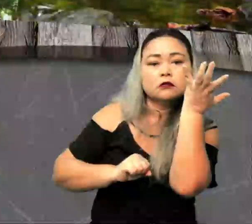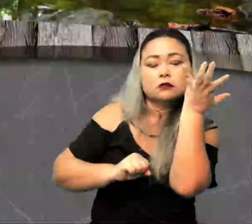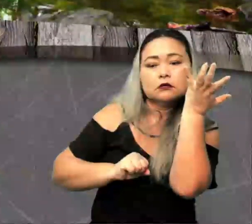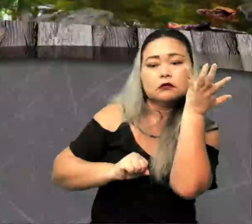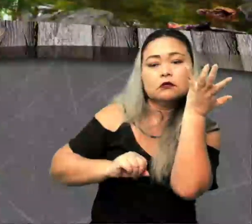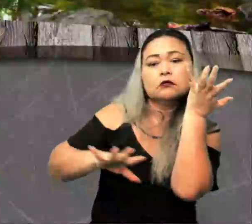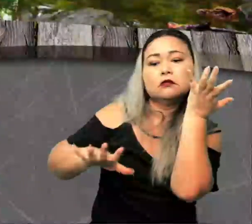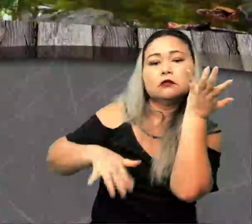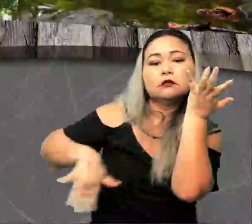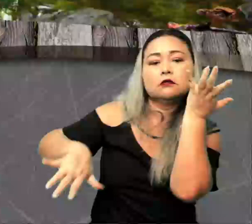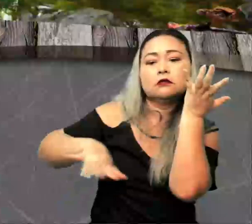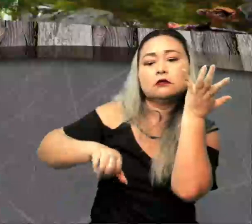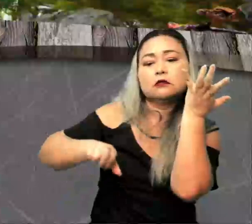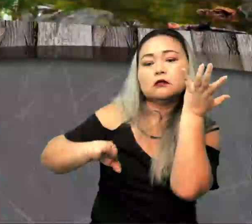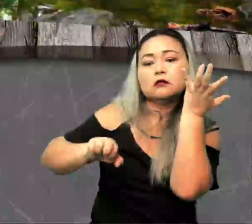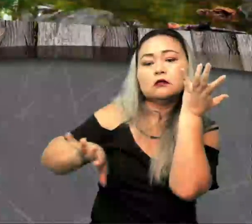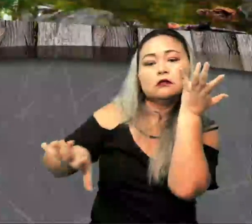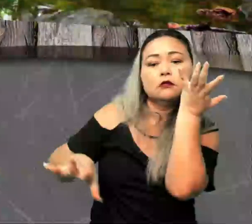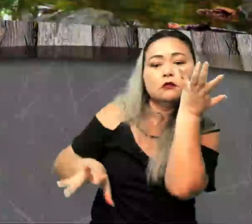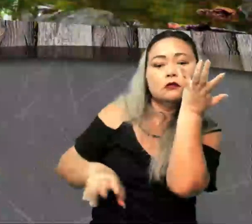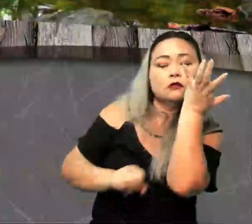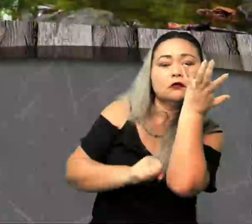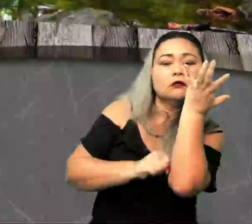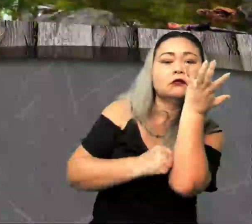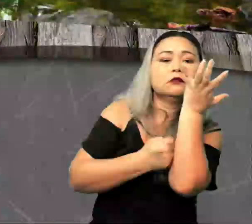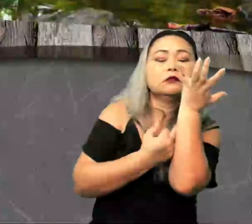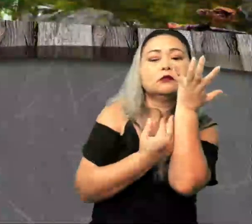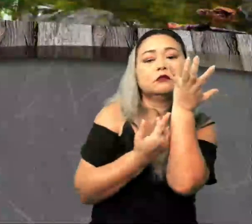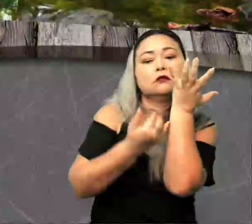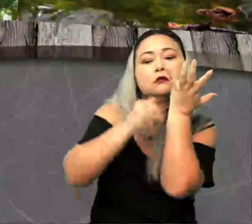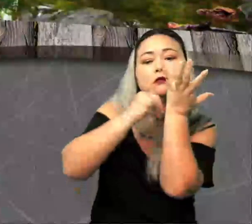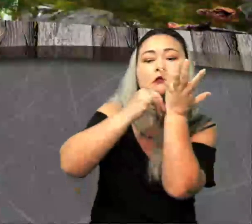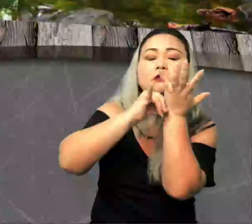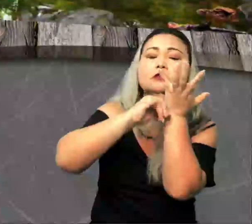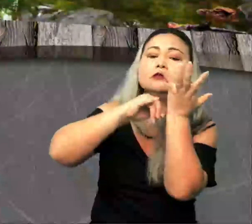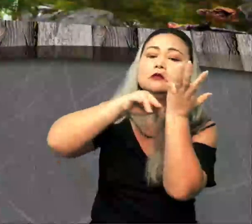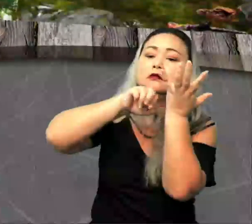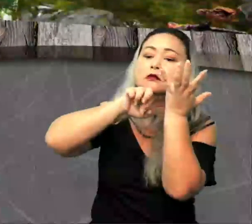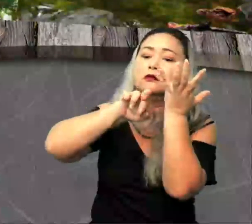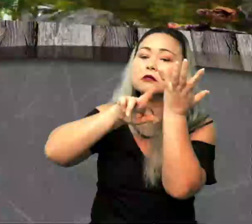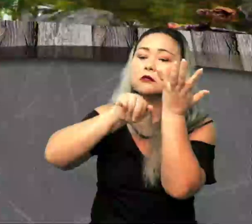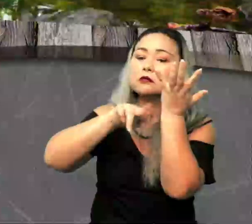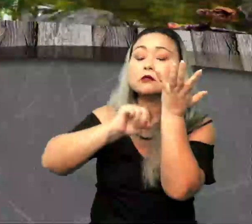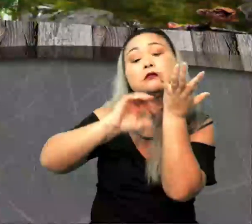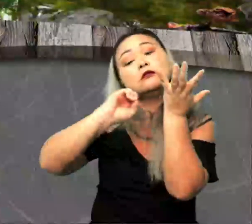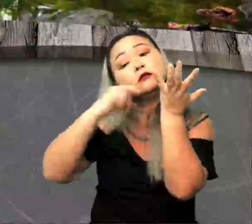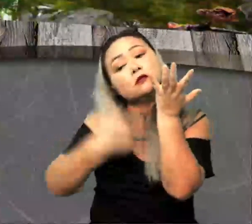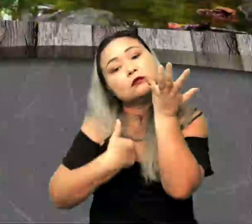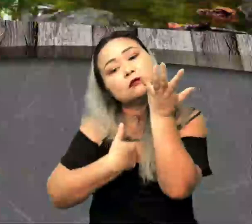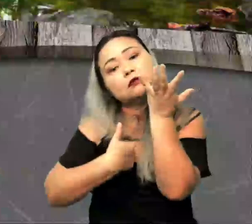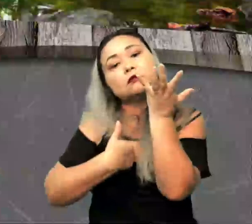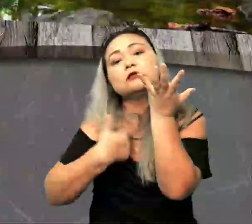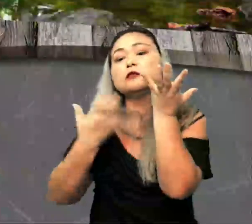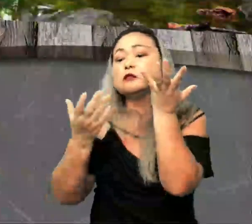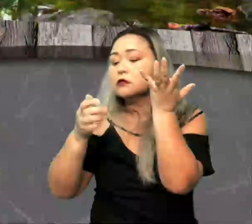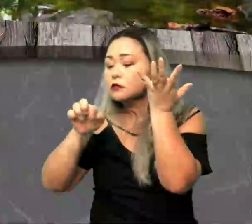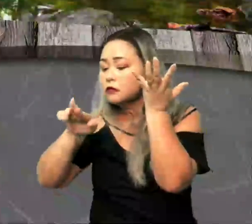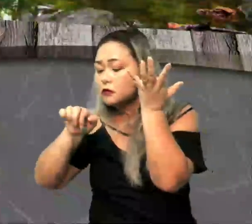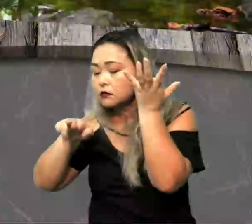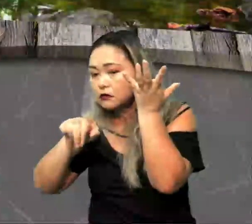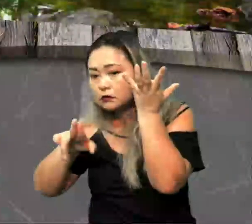pegando componentes inorgânicos do ambiente, transformando isso em substâncias orgânicas, ou pegando as